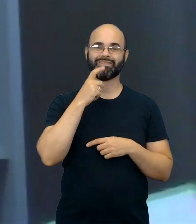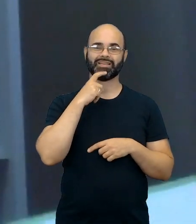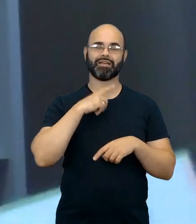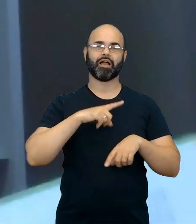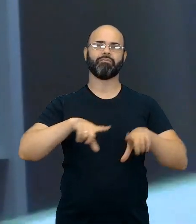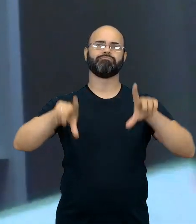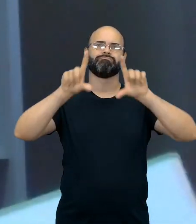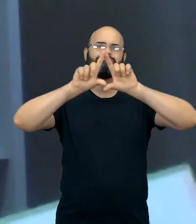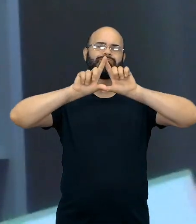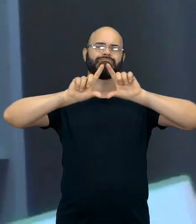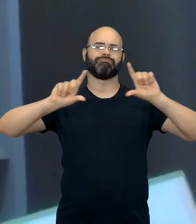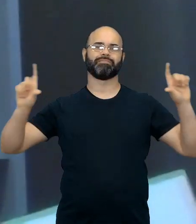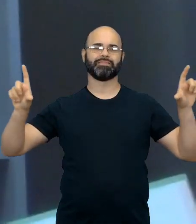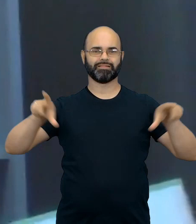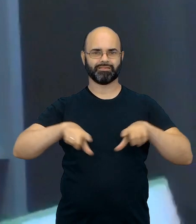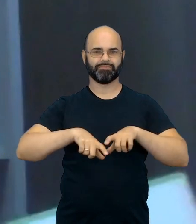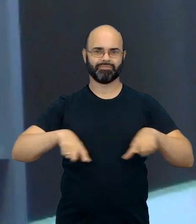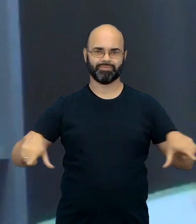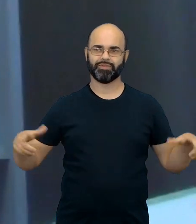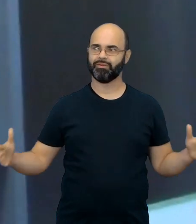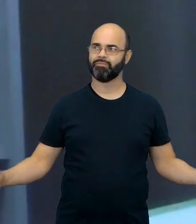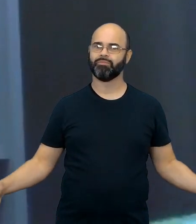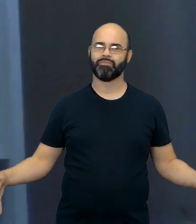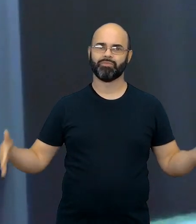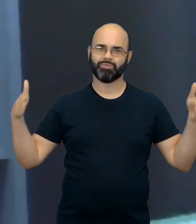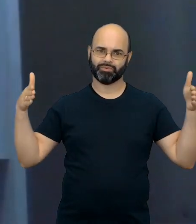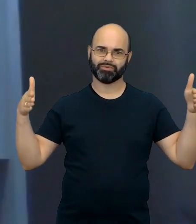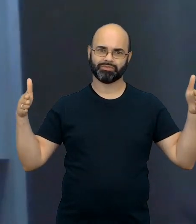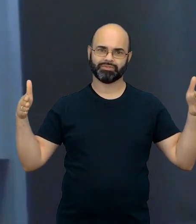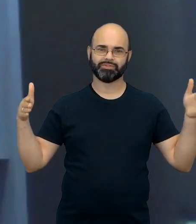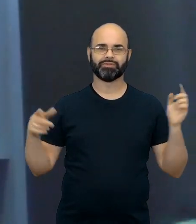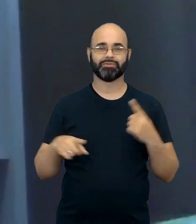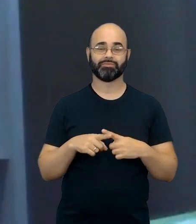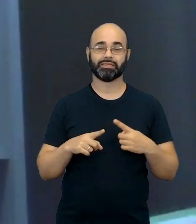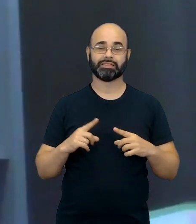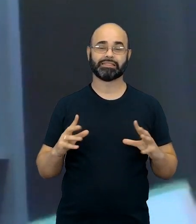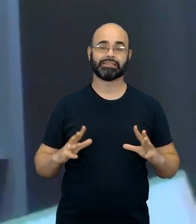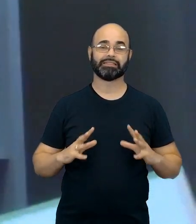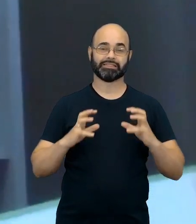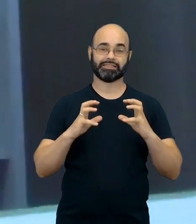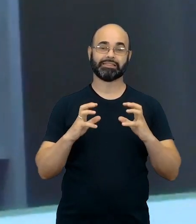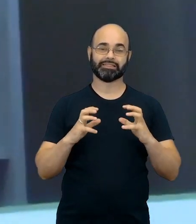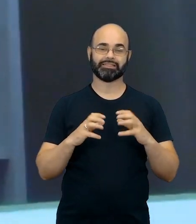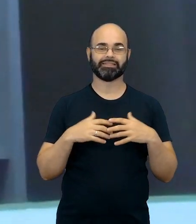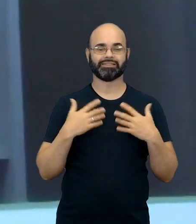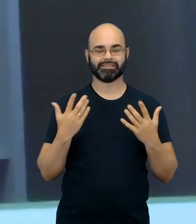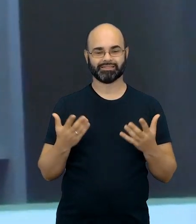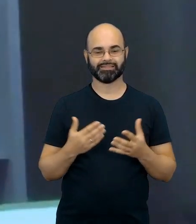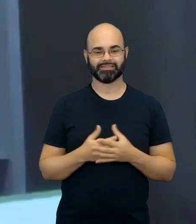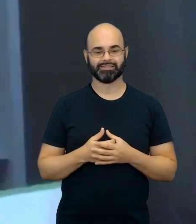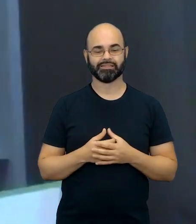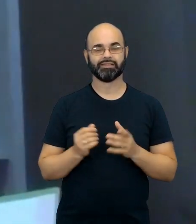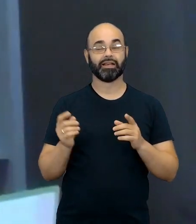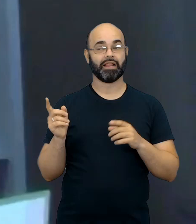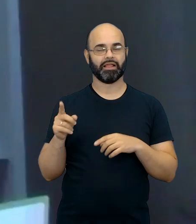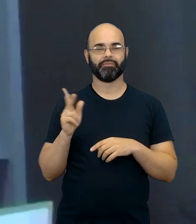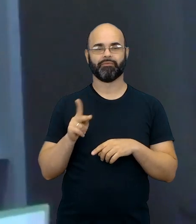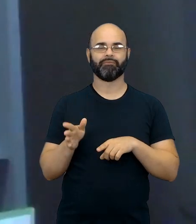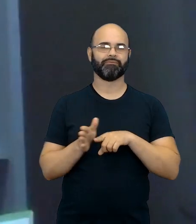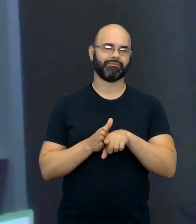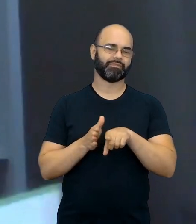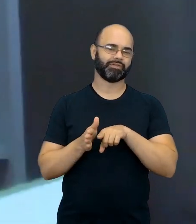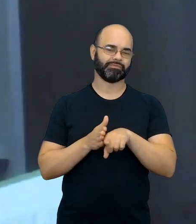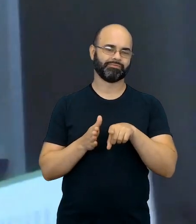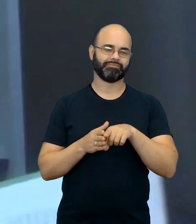chão e coloca os 2 grupos laterais, porque eles também viviam em conflito, esses estudantes. Então, ela faz algumas perguntas que eu acho de